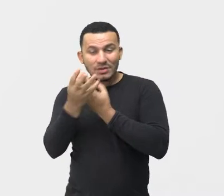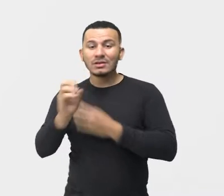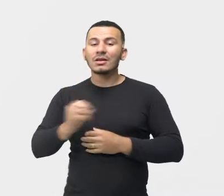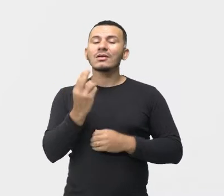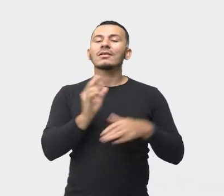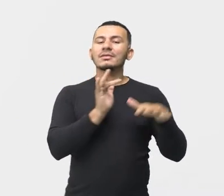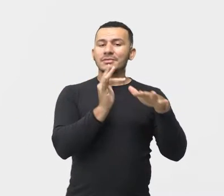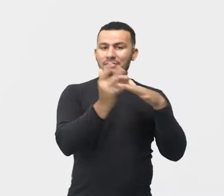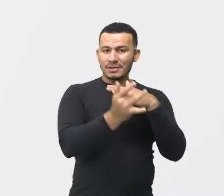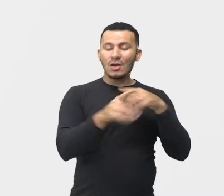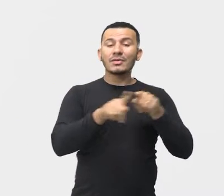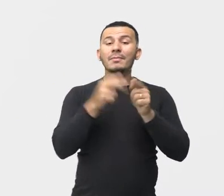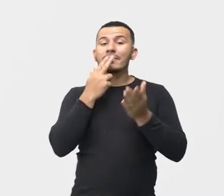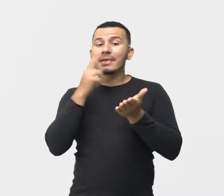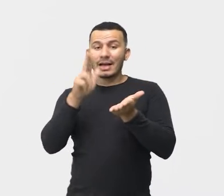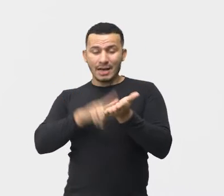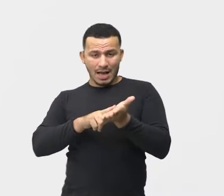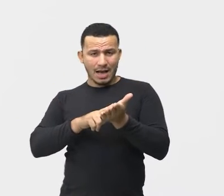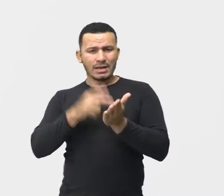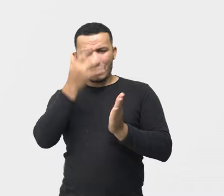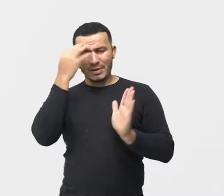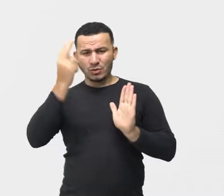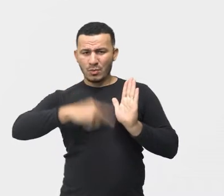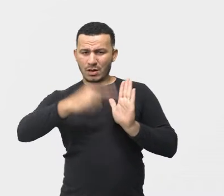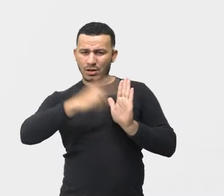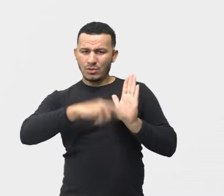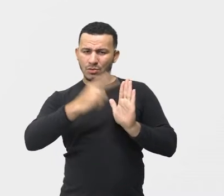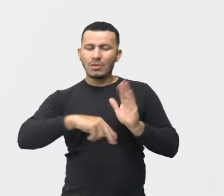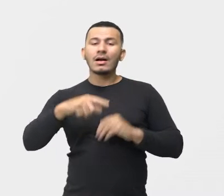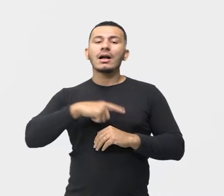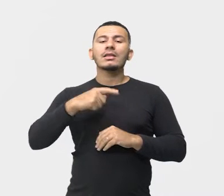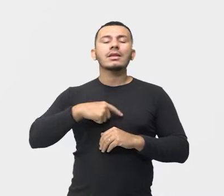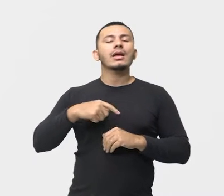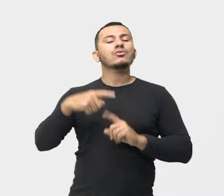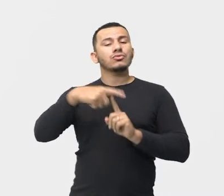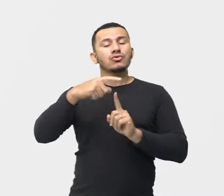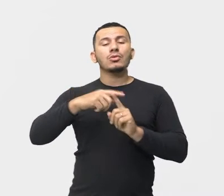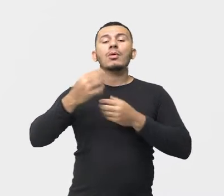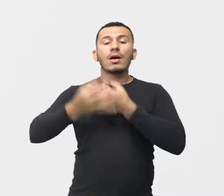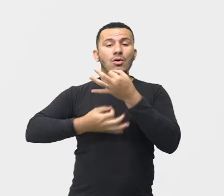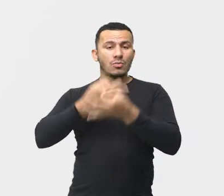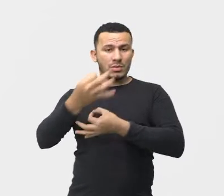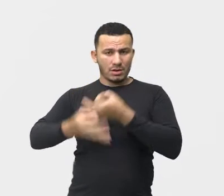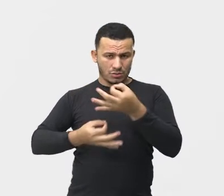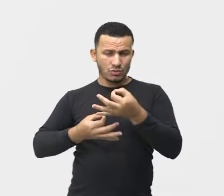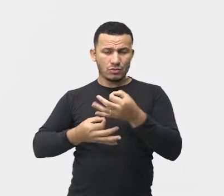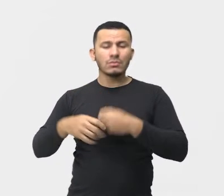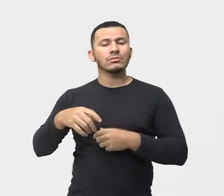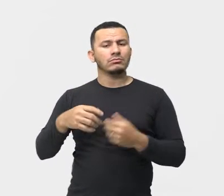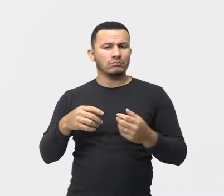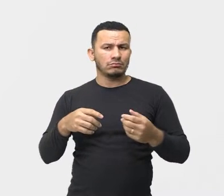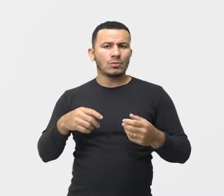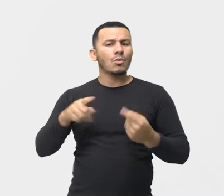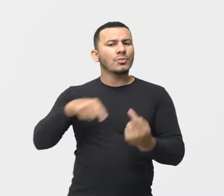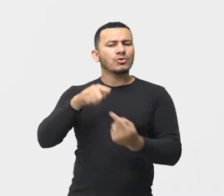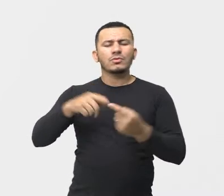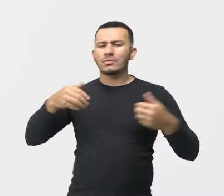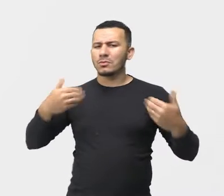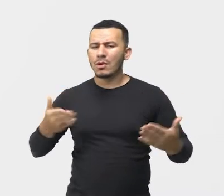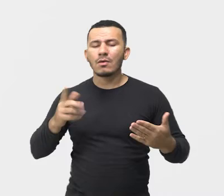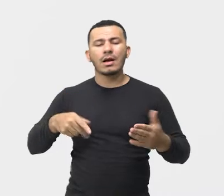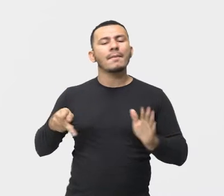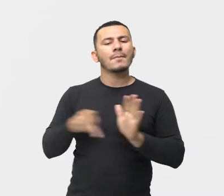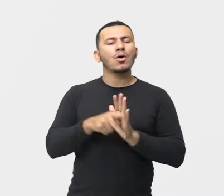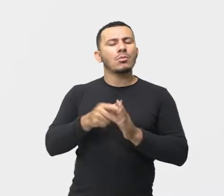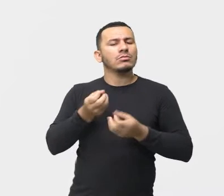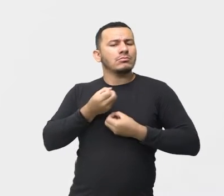rede social, quanto a carta do leitor apresentam um aspecto argumentativo, ou seja, tem o objetivo